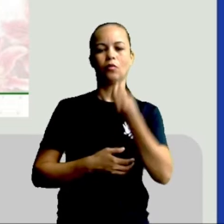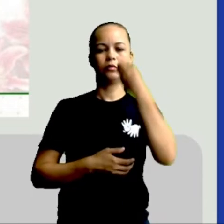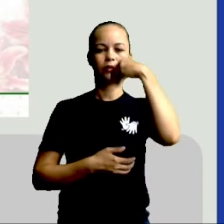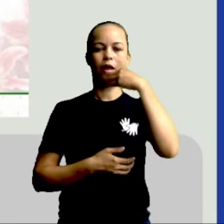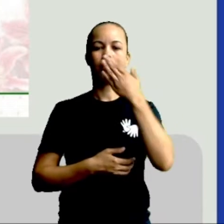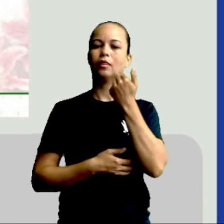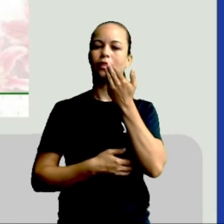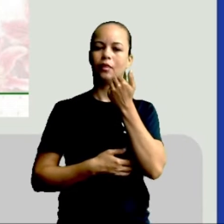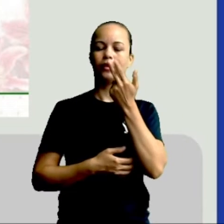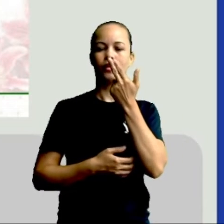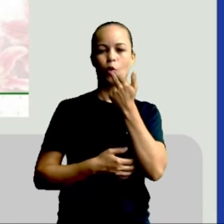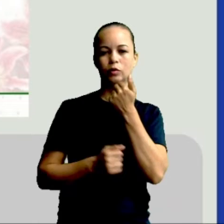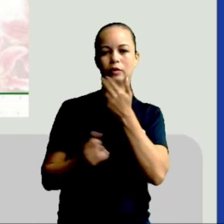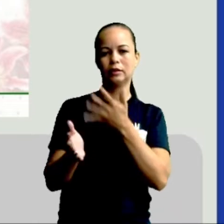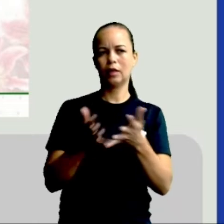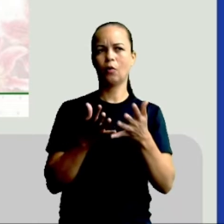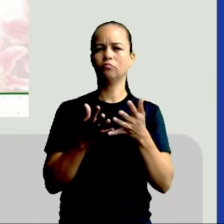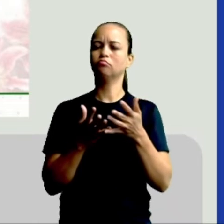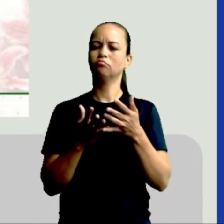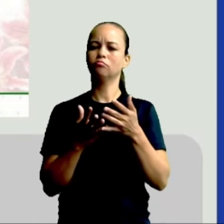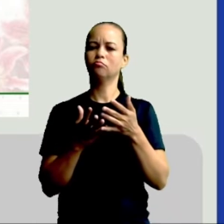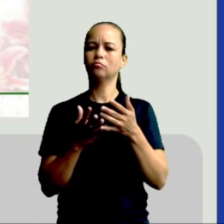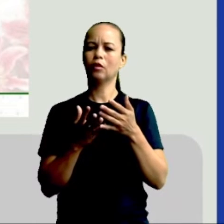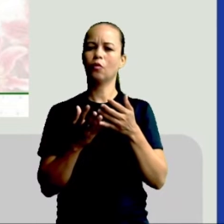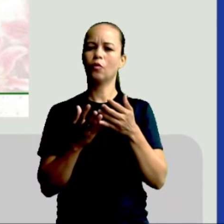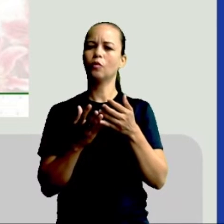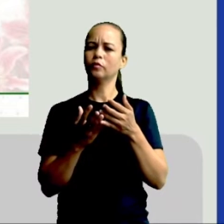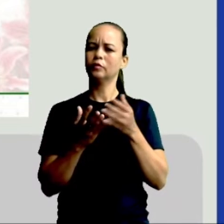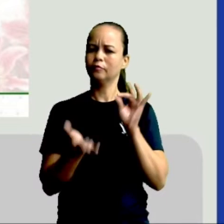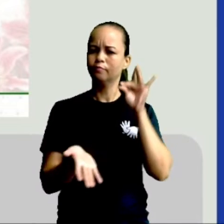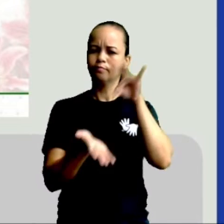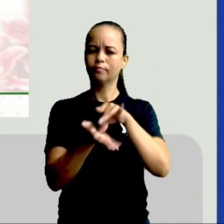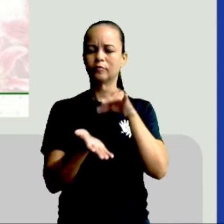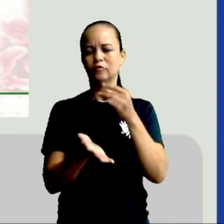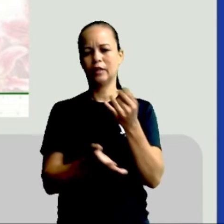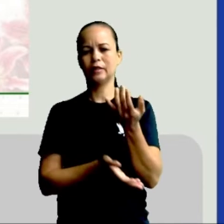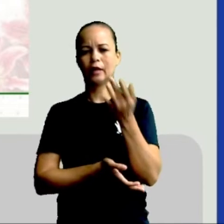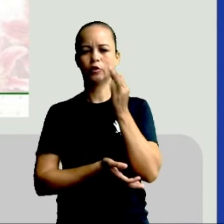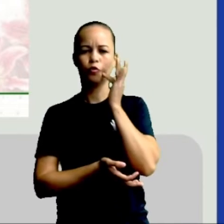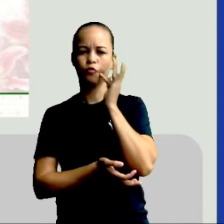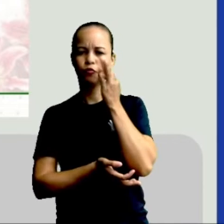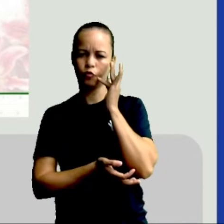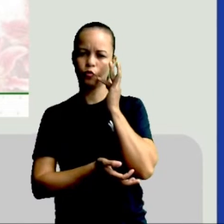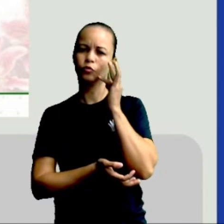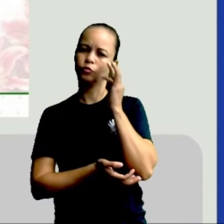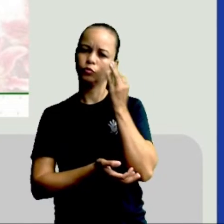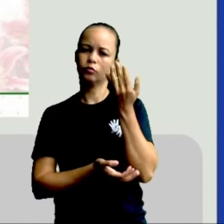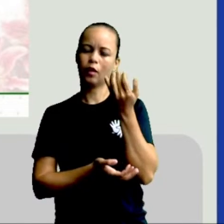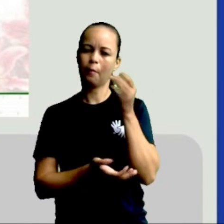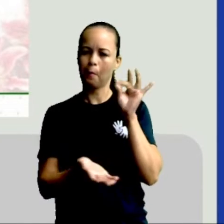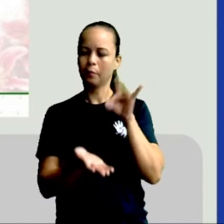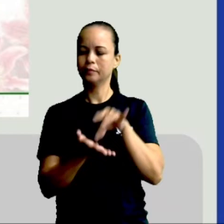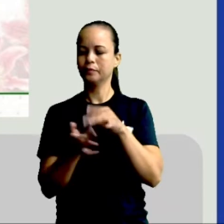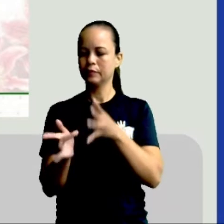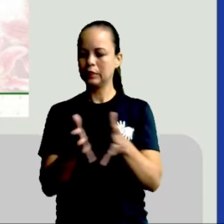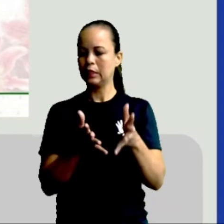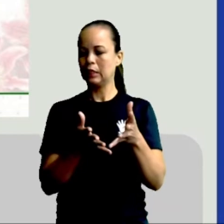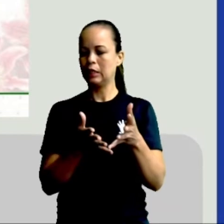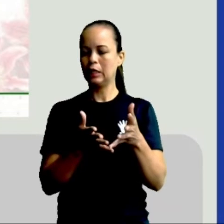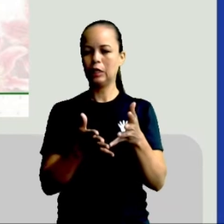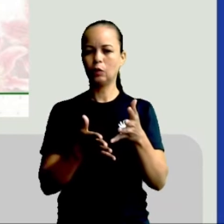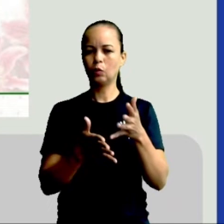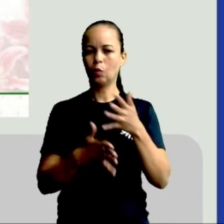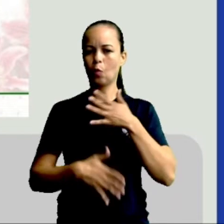o fruto tem tudo para a gente dizer com letras garrafais, tem tudo de bom. E grudam também no